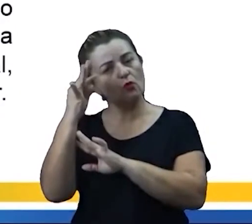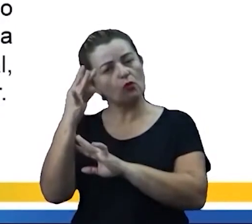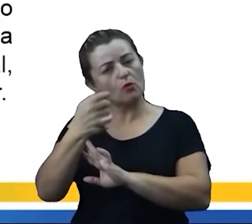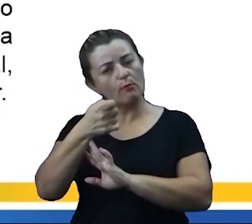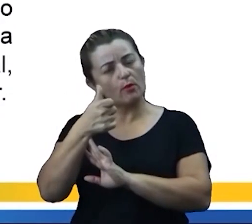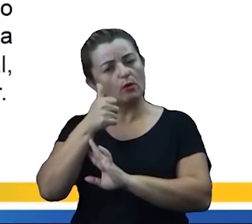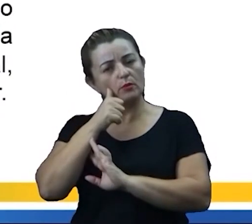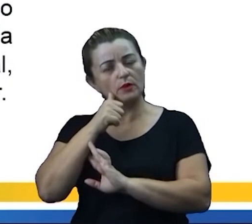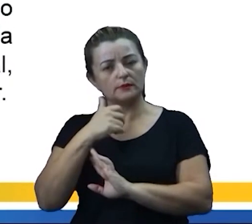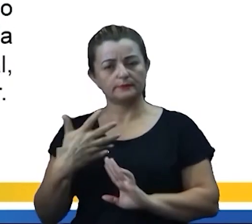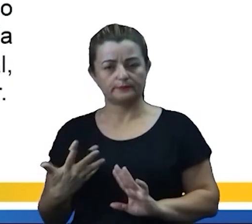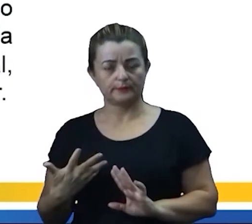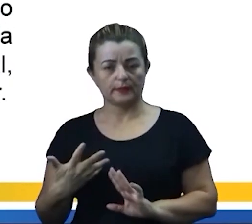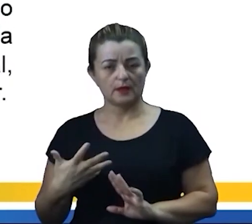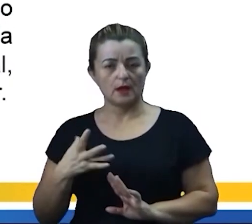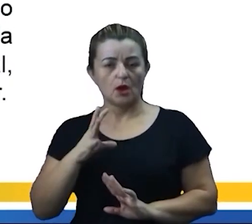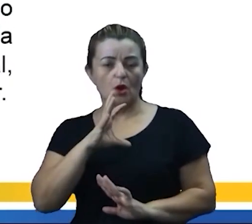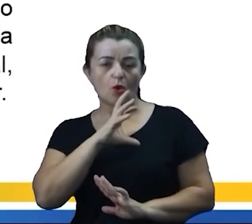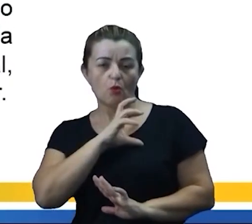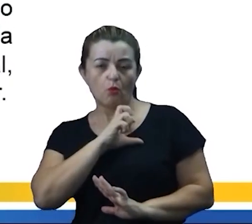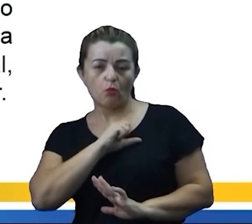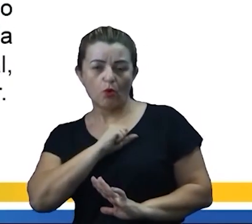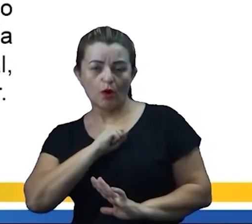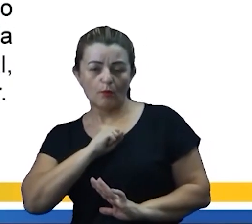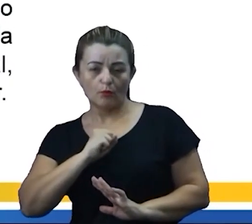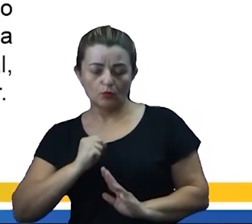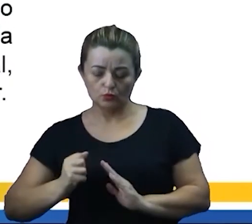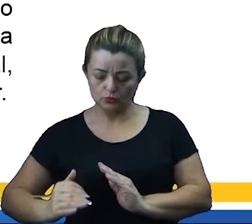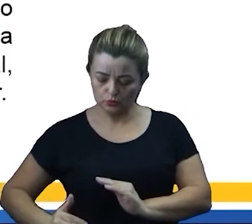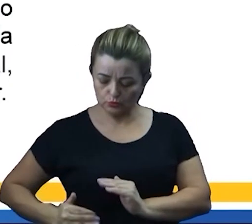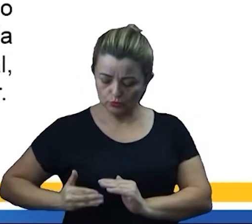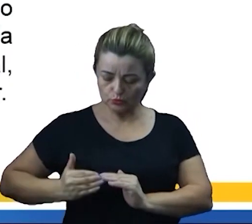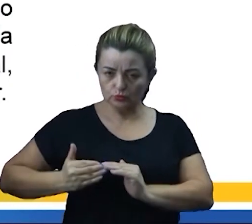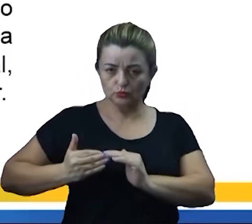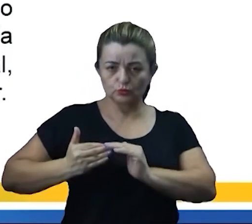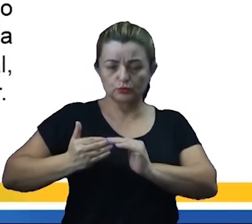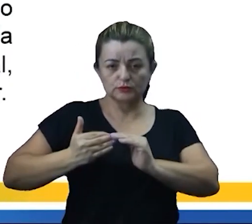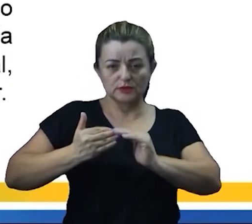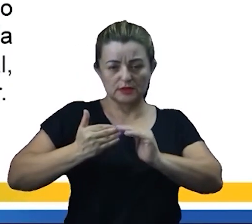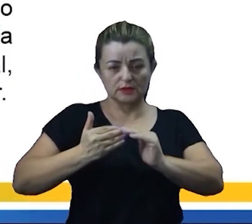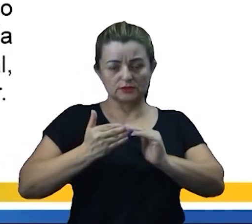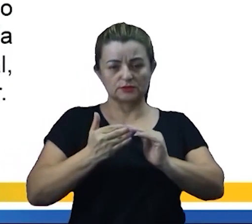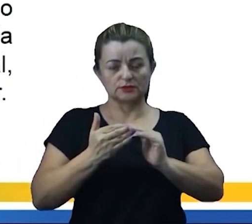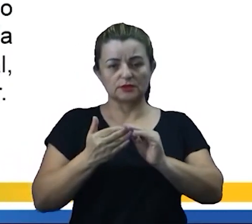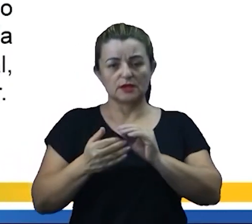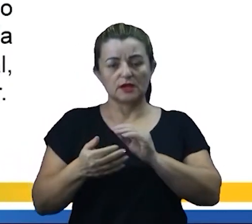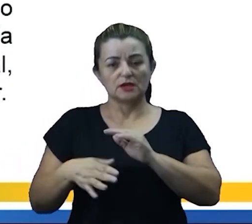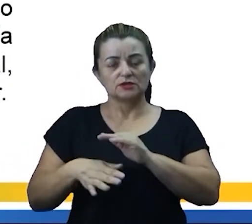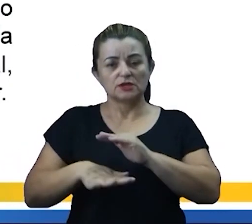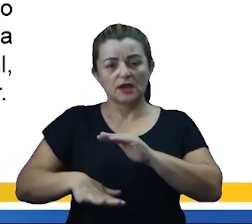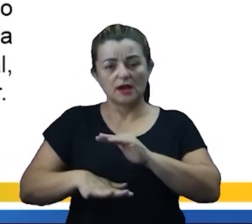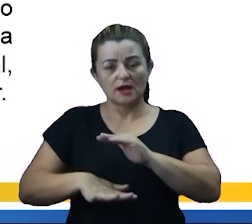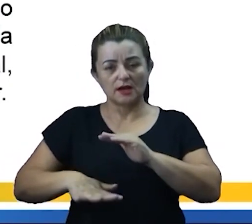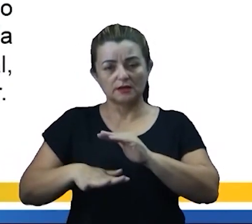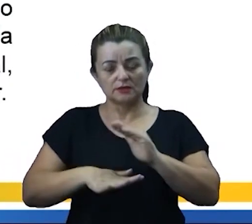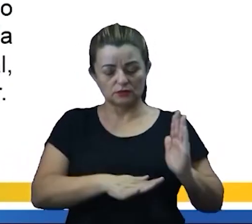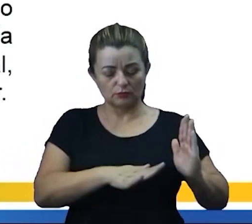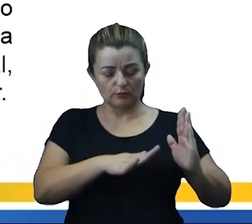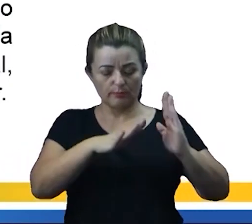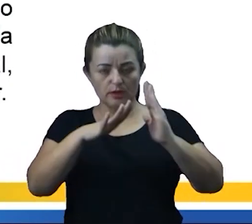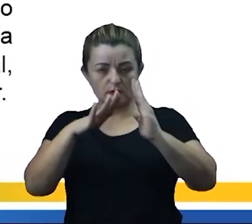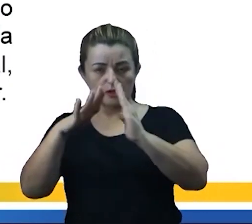Vejam só, o amor idealizado de raízes cortesãs e trovadorescas, né, ali do período da